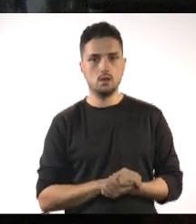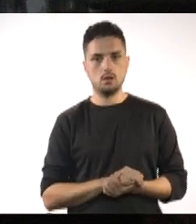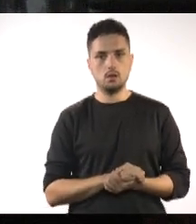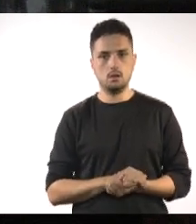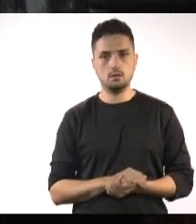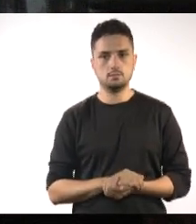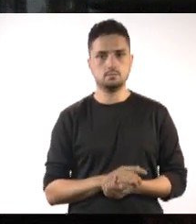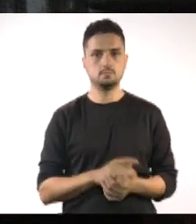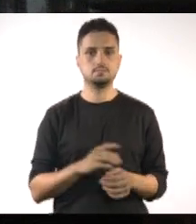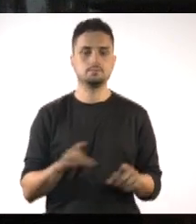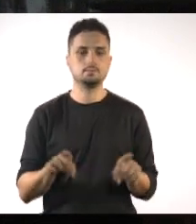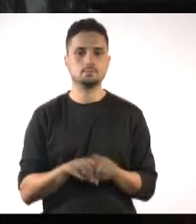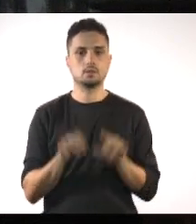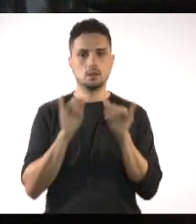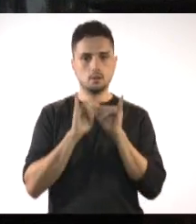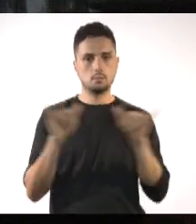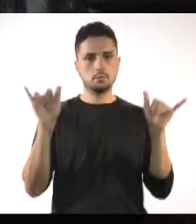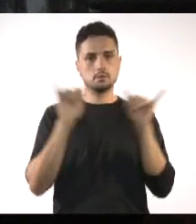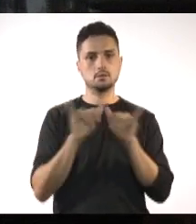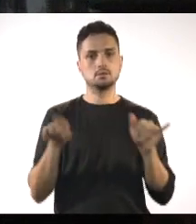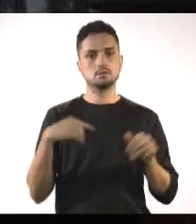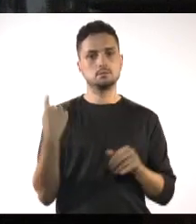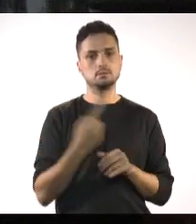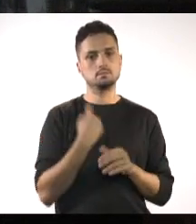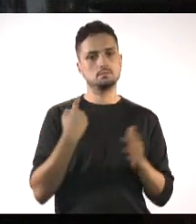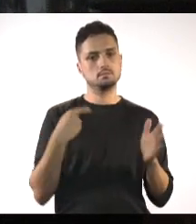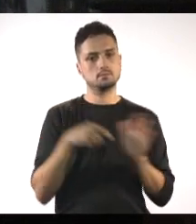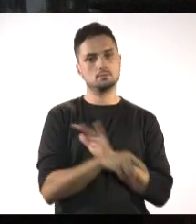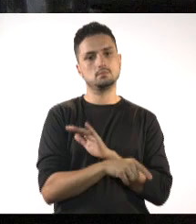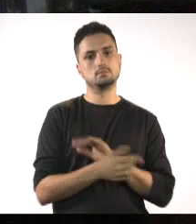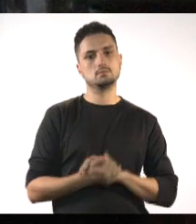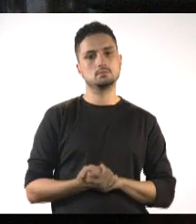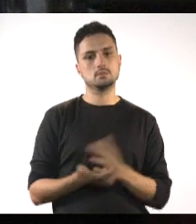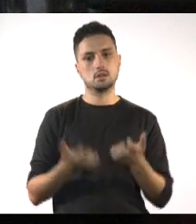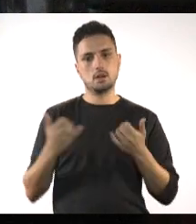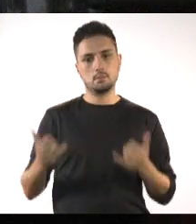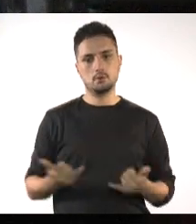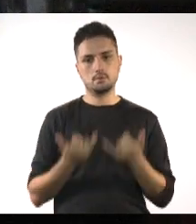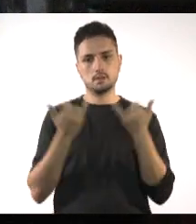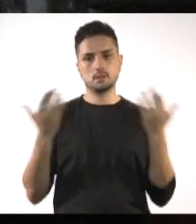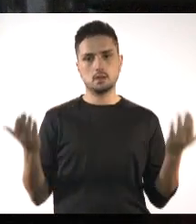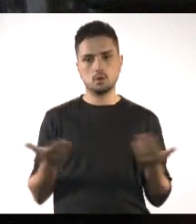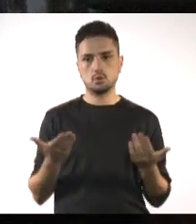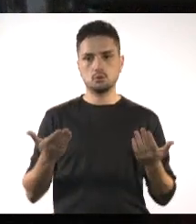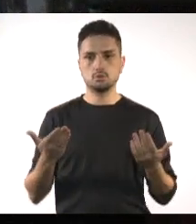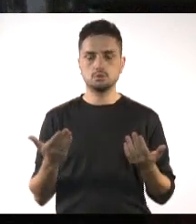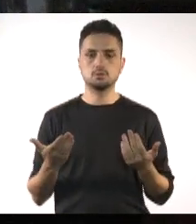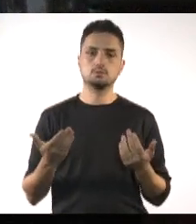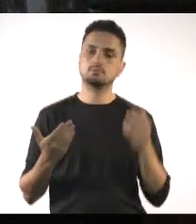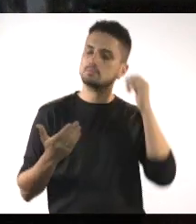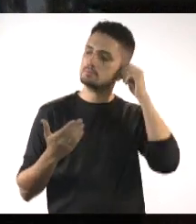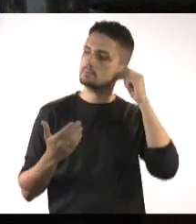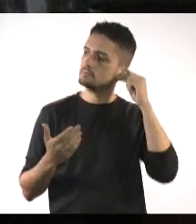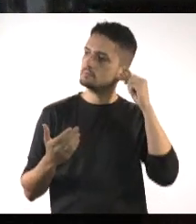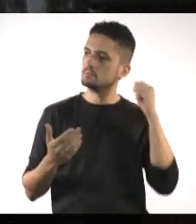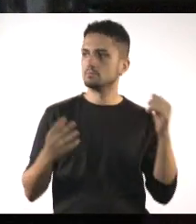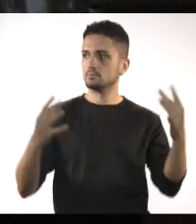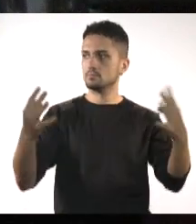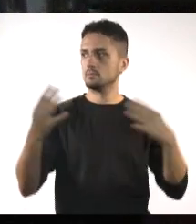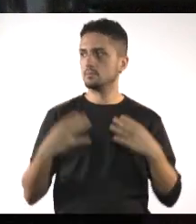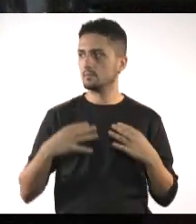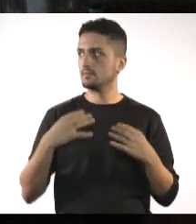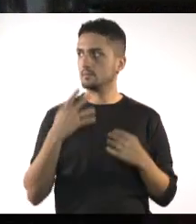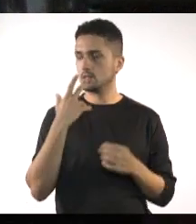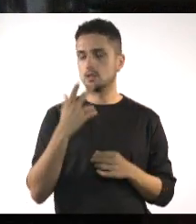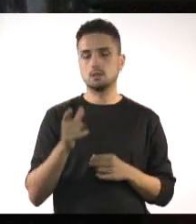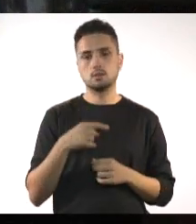questiona a todos nós e queremos aproveitar essa abertura aqui na Alerj para chamar a atenção e dizer que nós possamos não